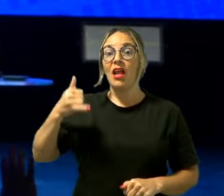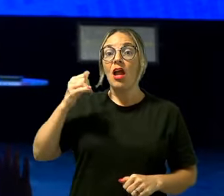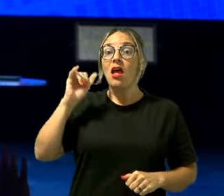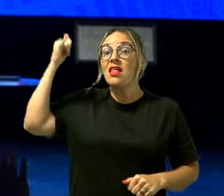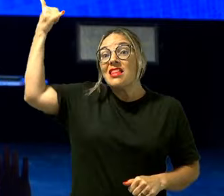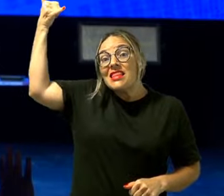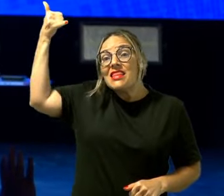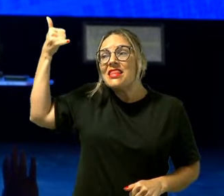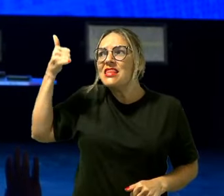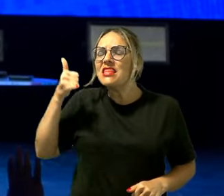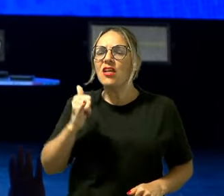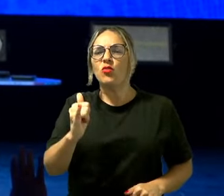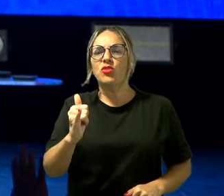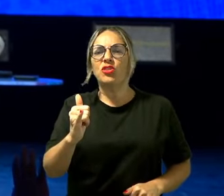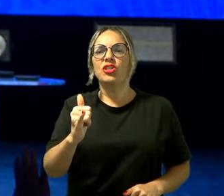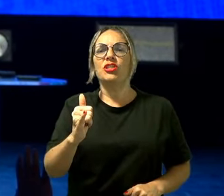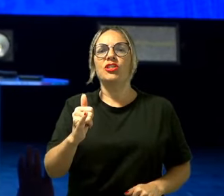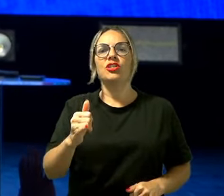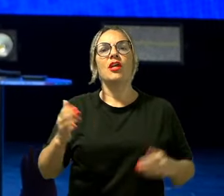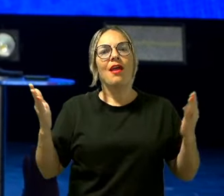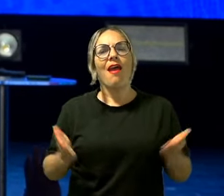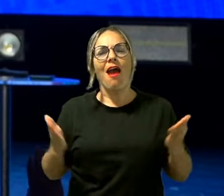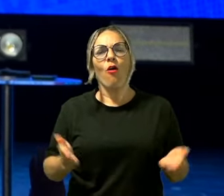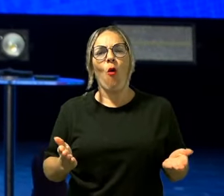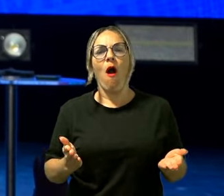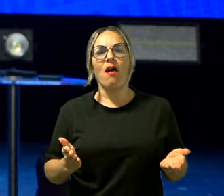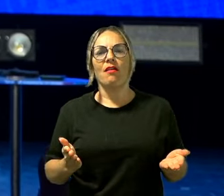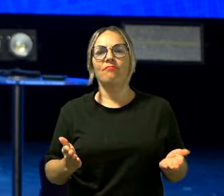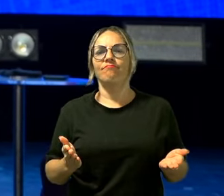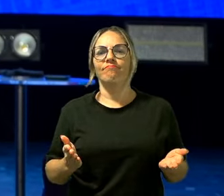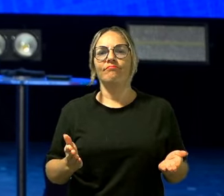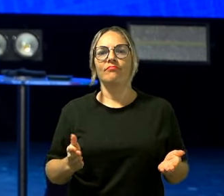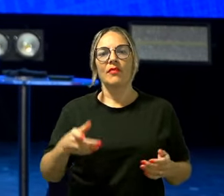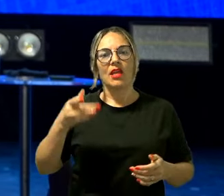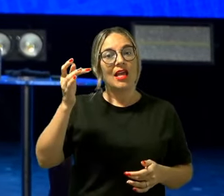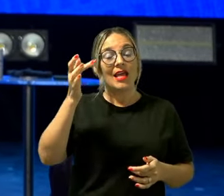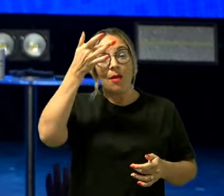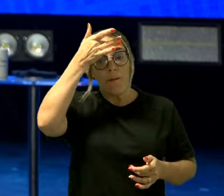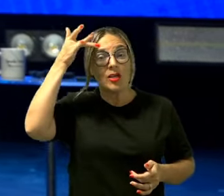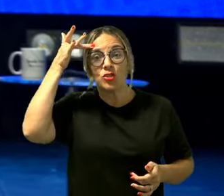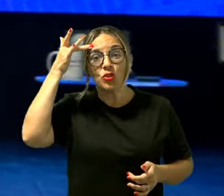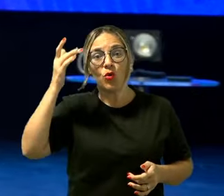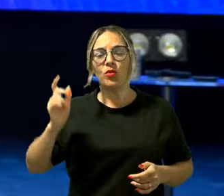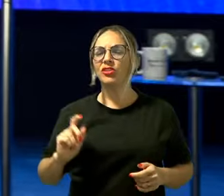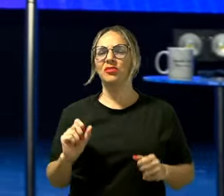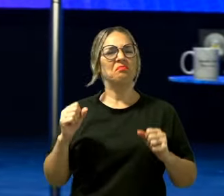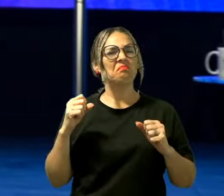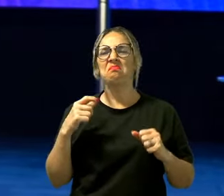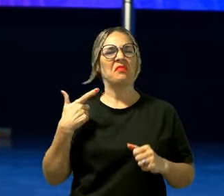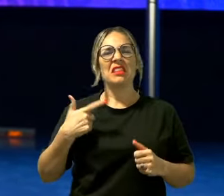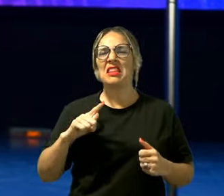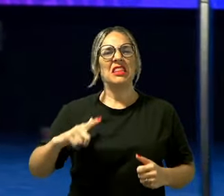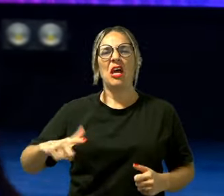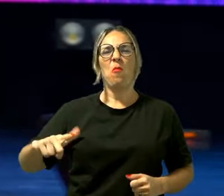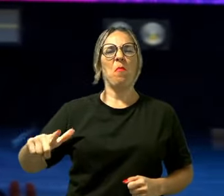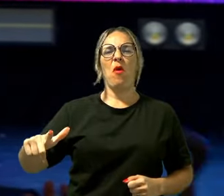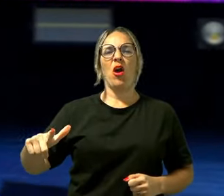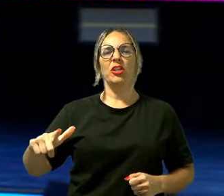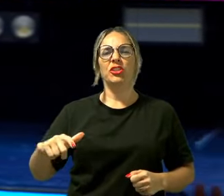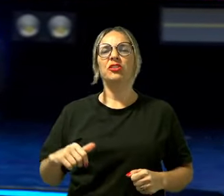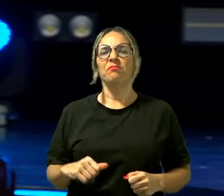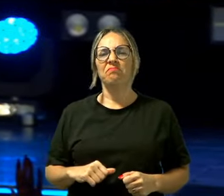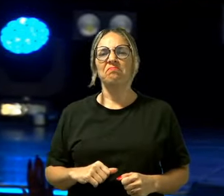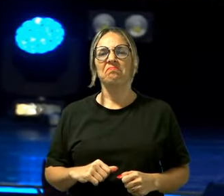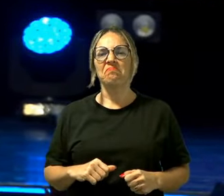é agora, ninguém pode dizer ainda não, ainda não. Se